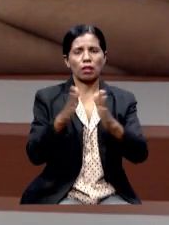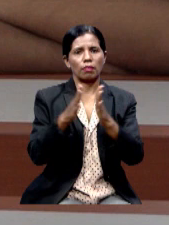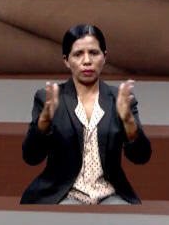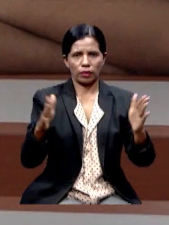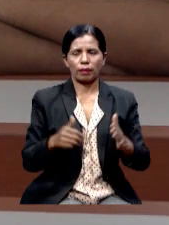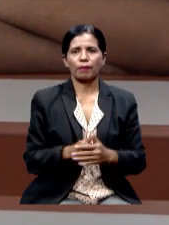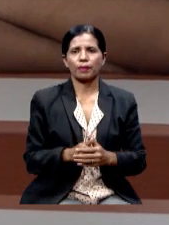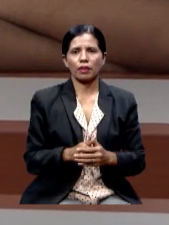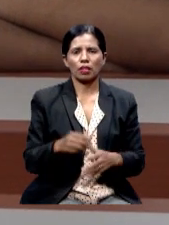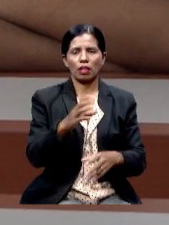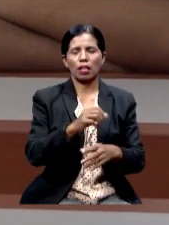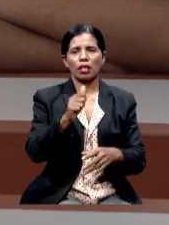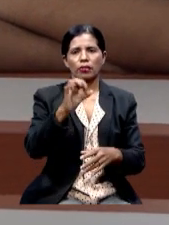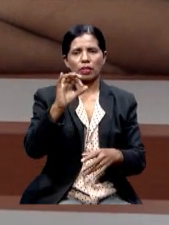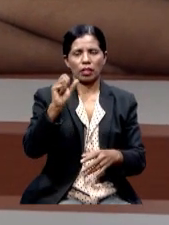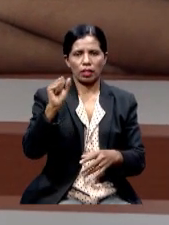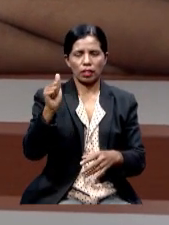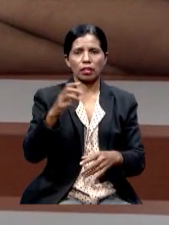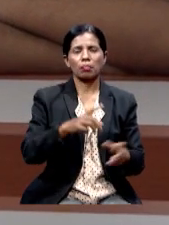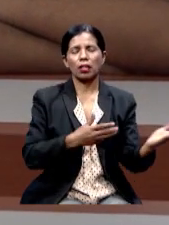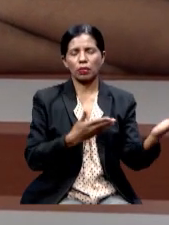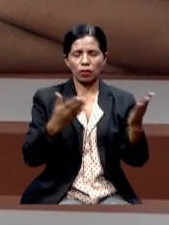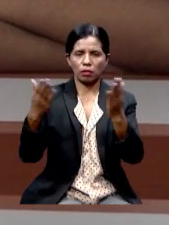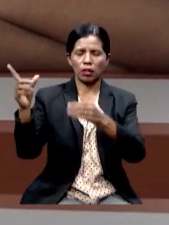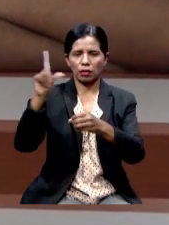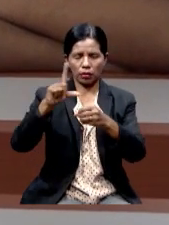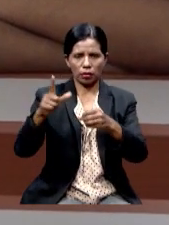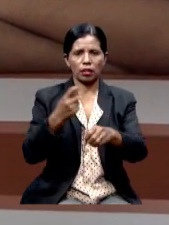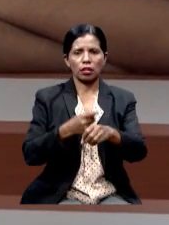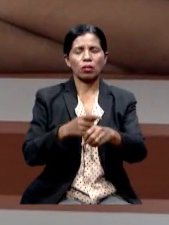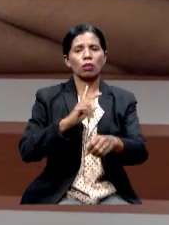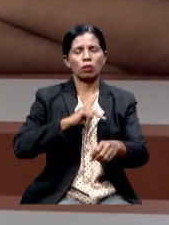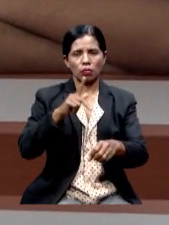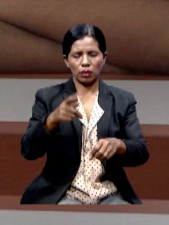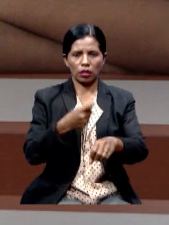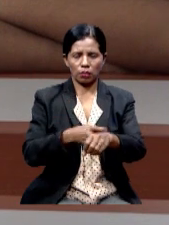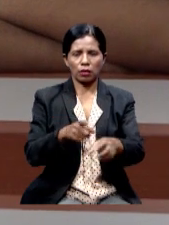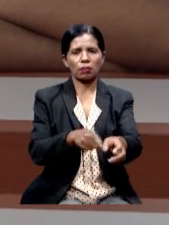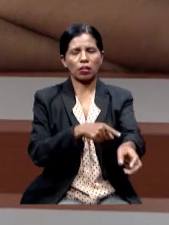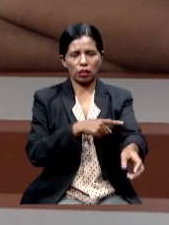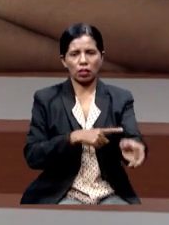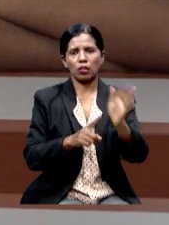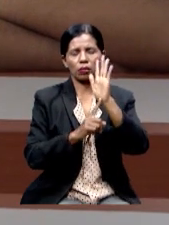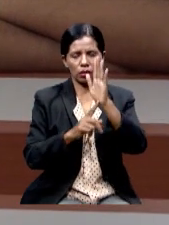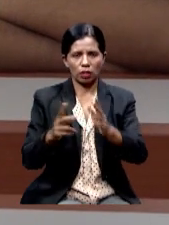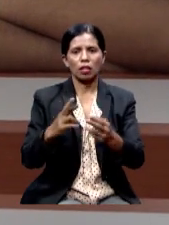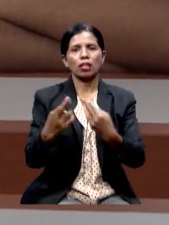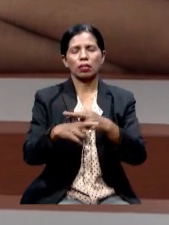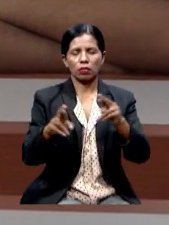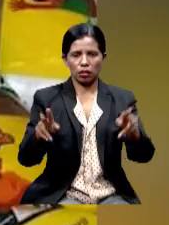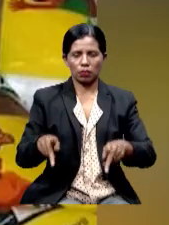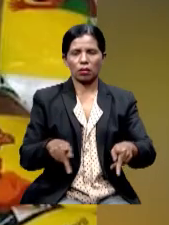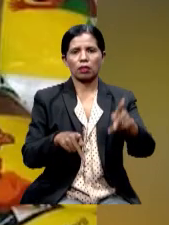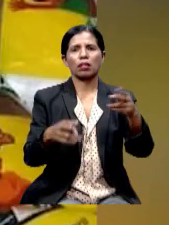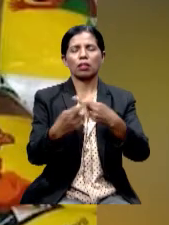amostra nebe IFAES haruka ba laboratório kupan ho duração tempo nebe naruk ho de fo sai resultado ba público. Tamba ne molok